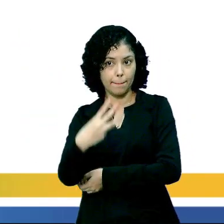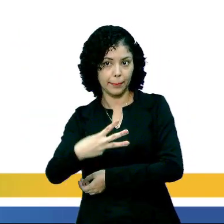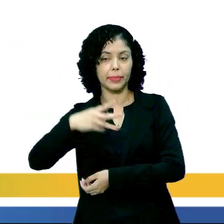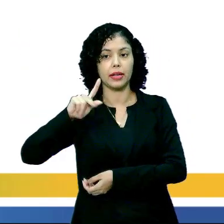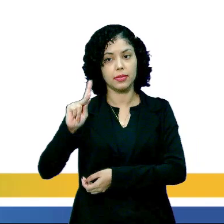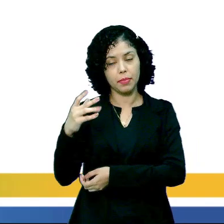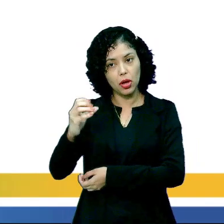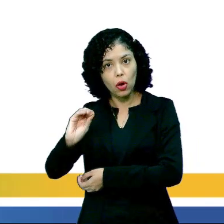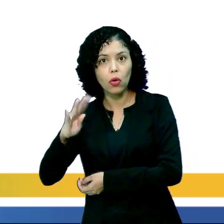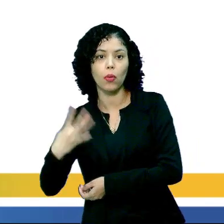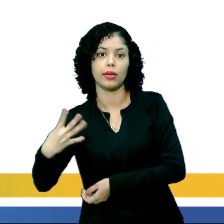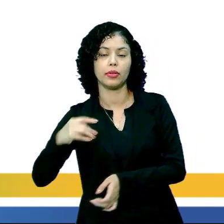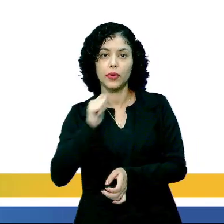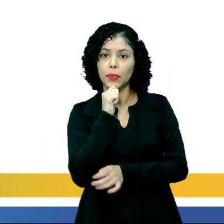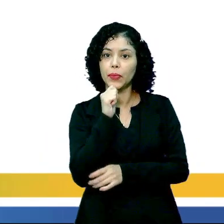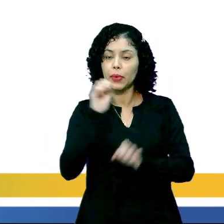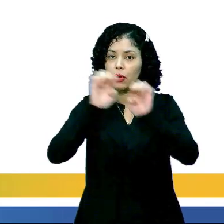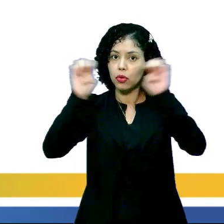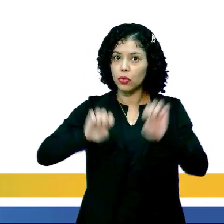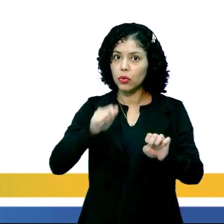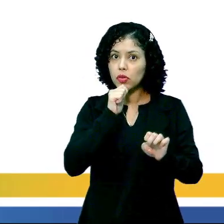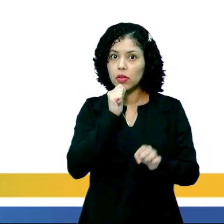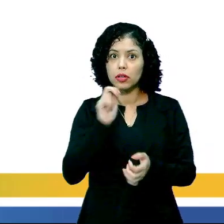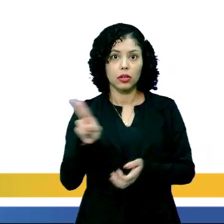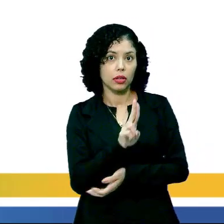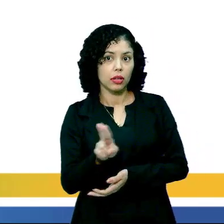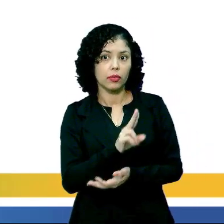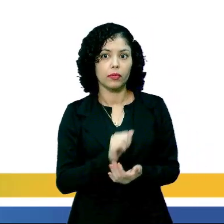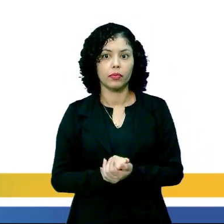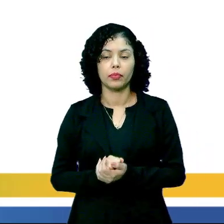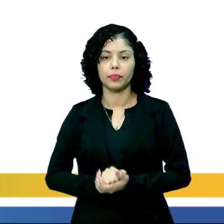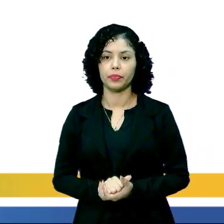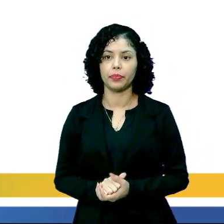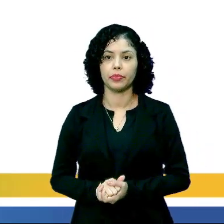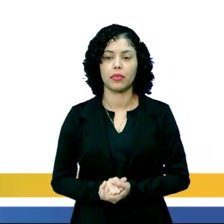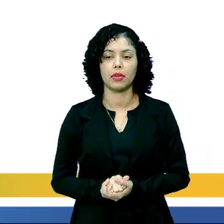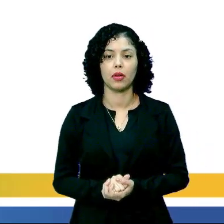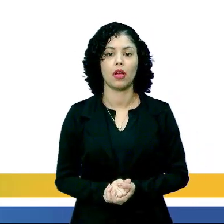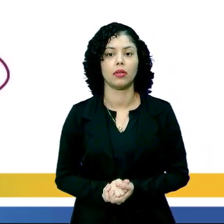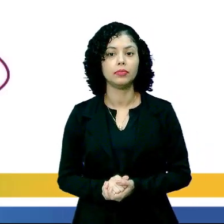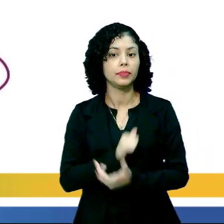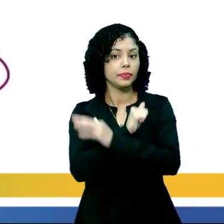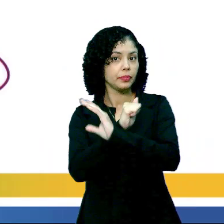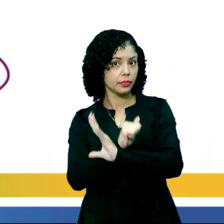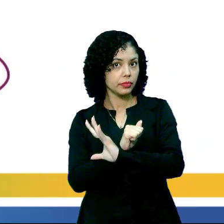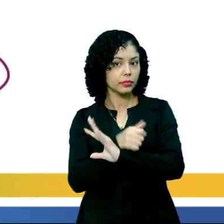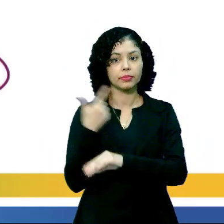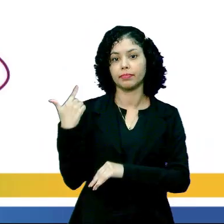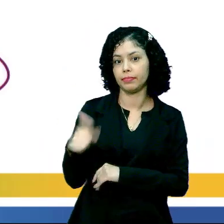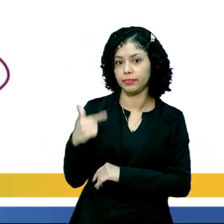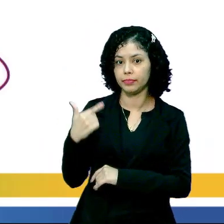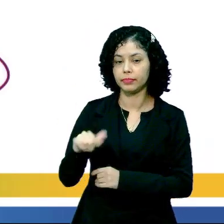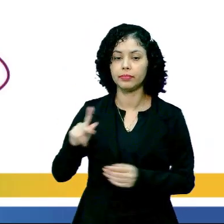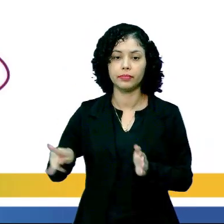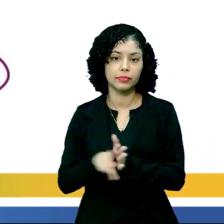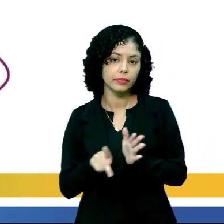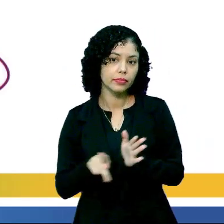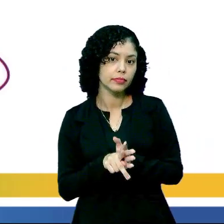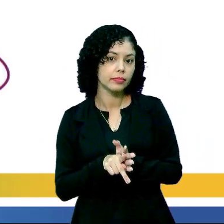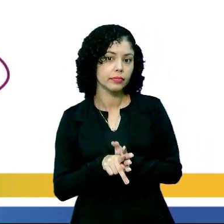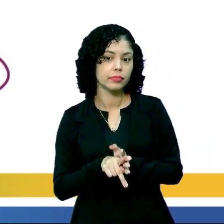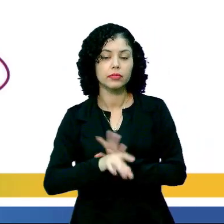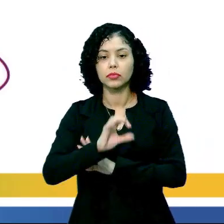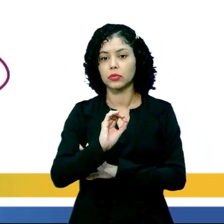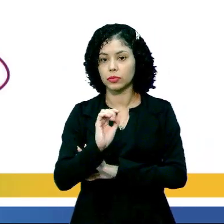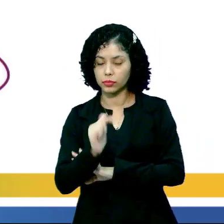então ácidos que tem oxigênio na estrutura são chamados de oxiáticos os ácidos que não tem hidrogênio na sua estrutura não tem